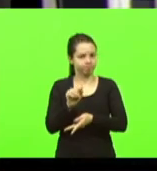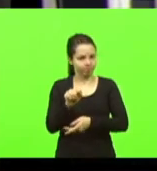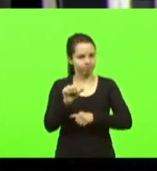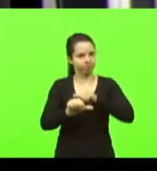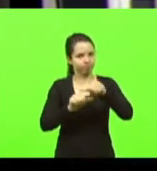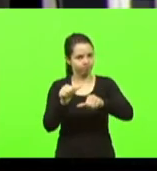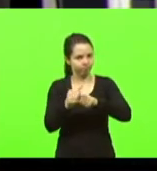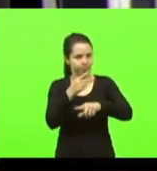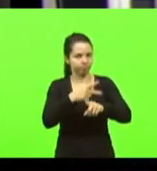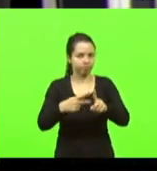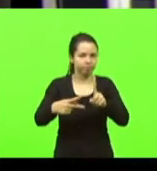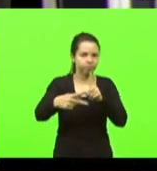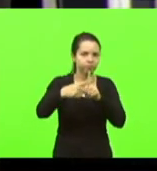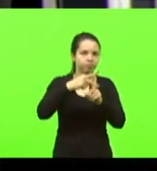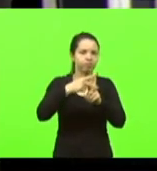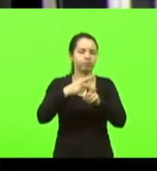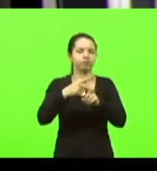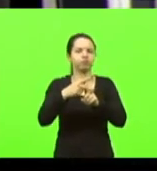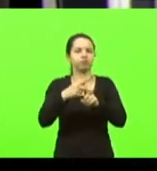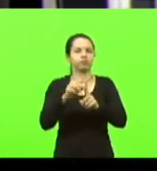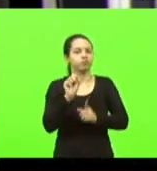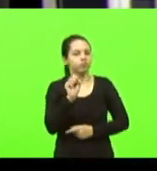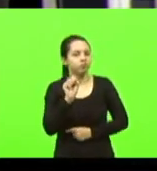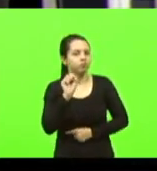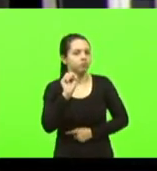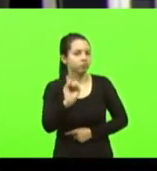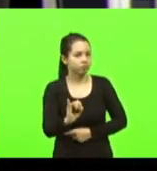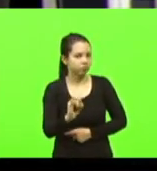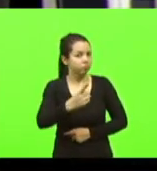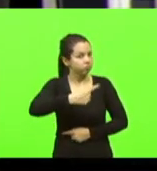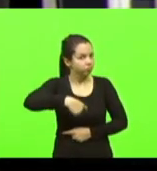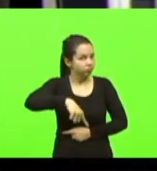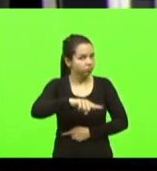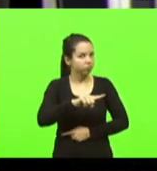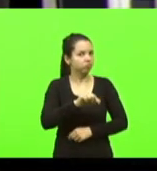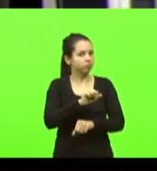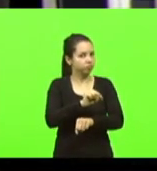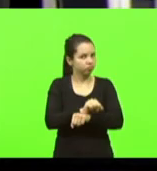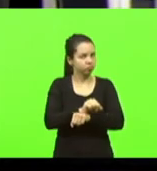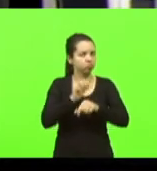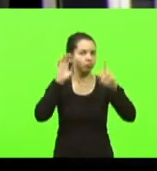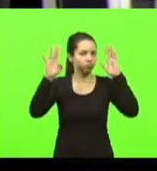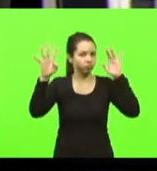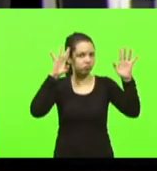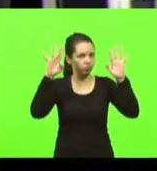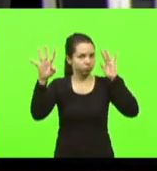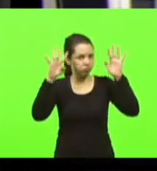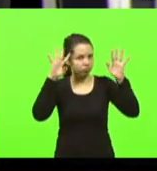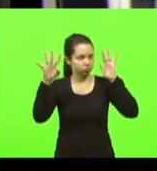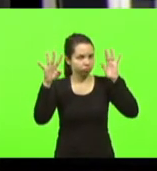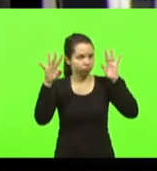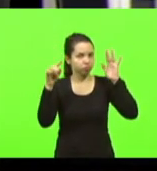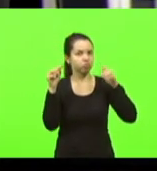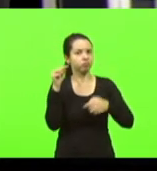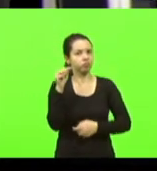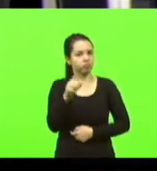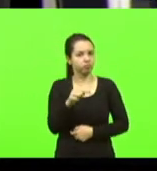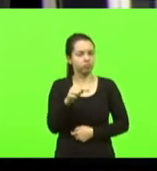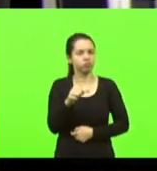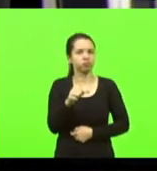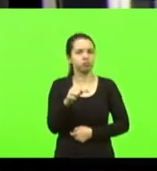reforma da Previdência que se pararmos para analisar ela trata